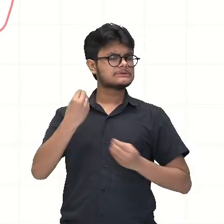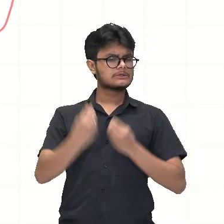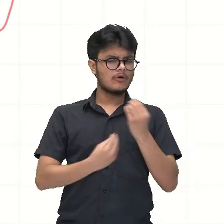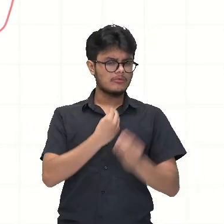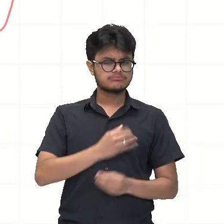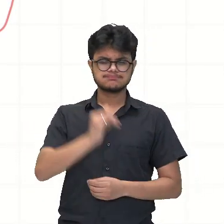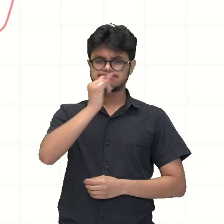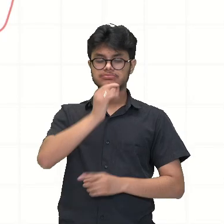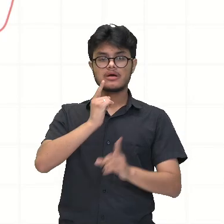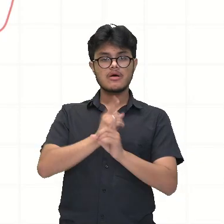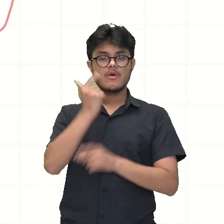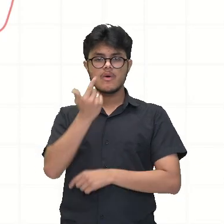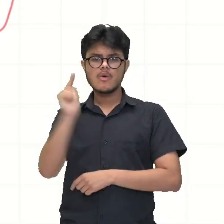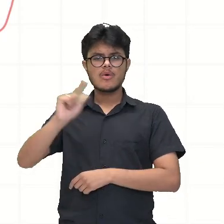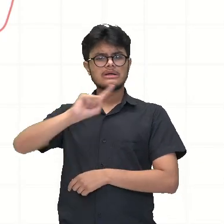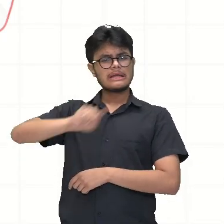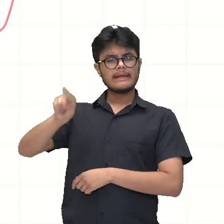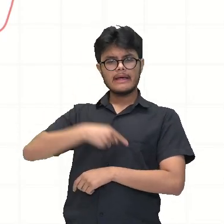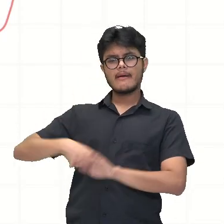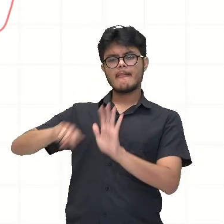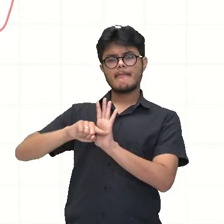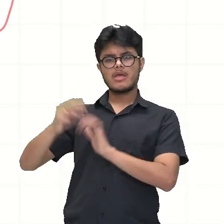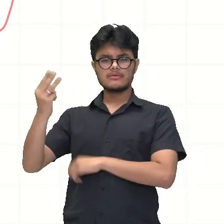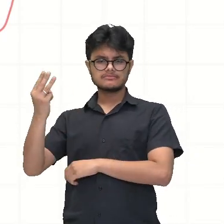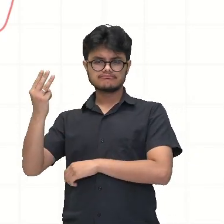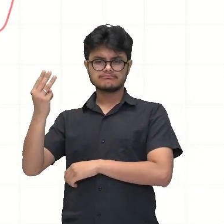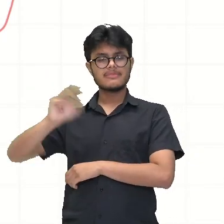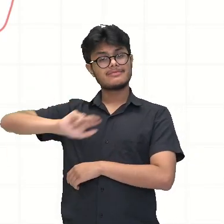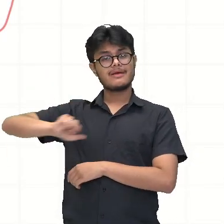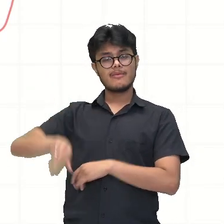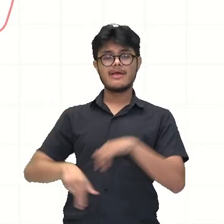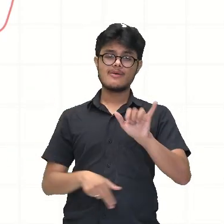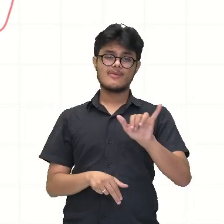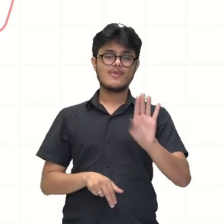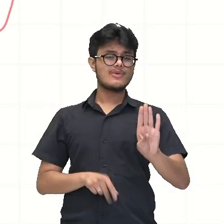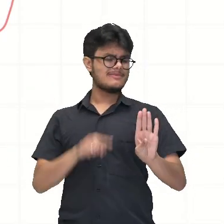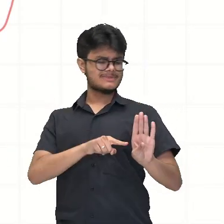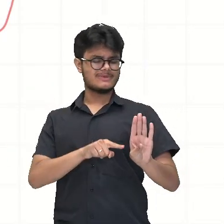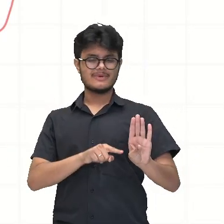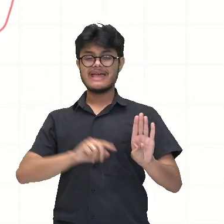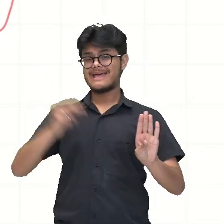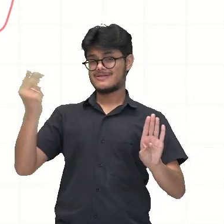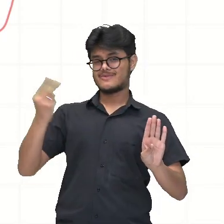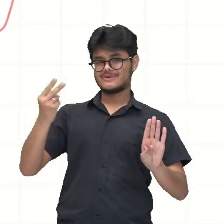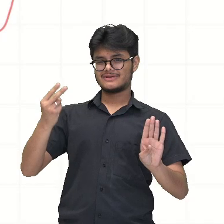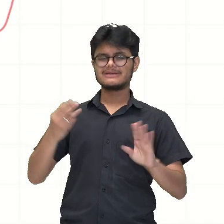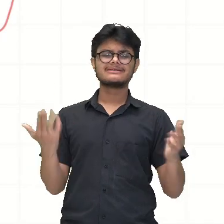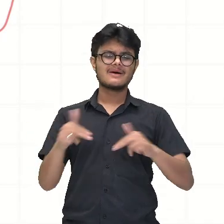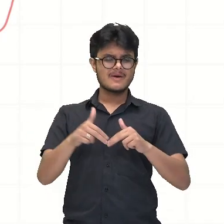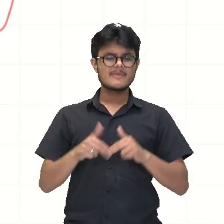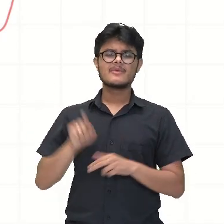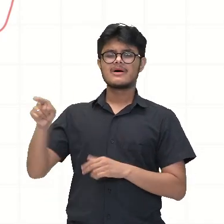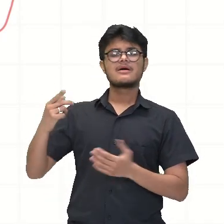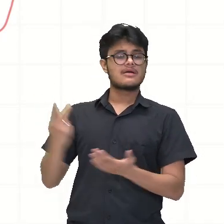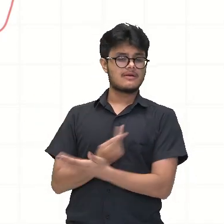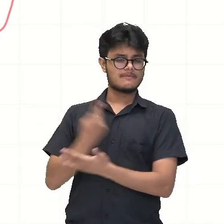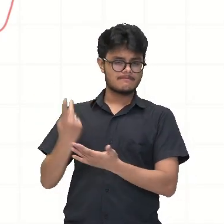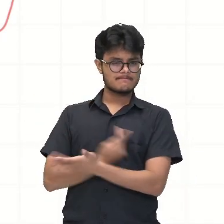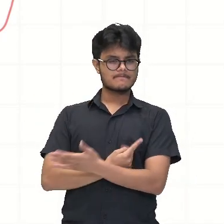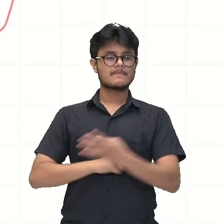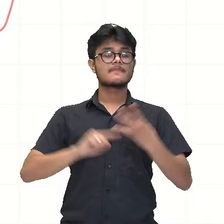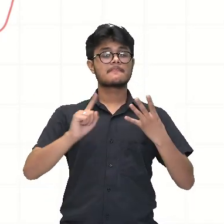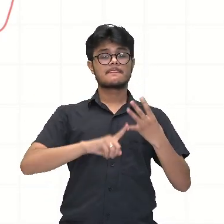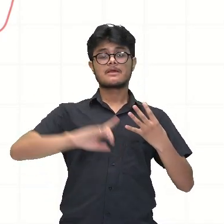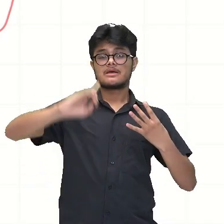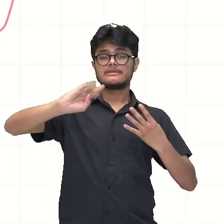gente já poderia descartar aqui, ó, ela, porque a parte b não é menos 3, é 2. Então, com certeza, a